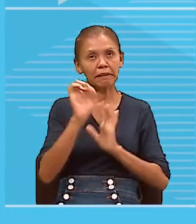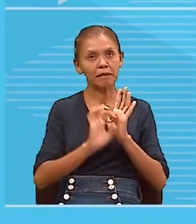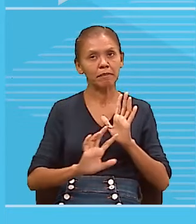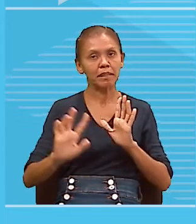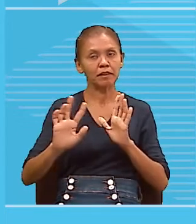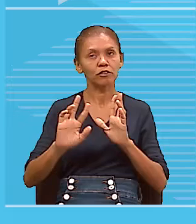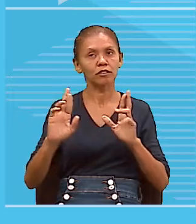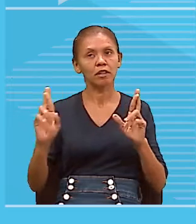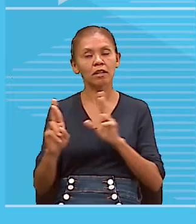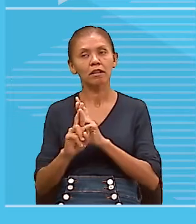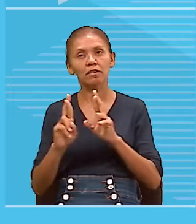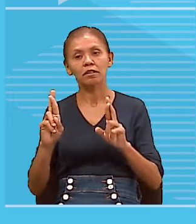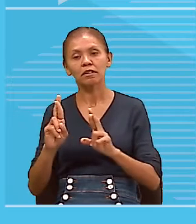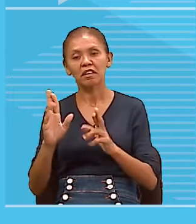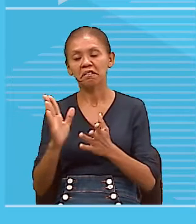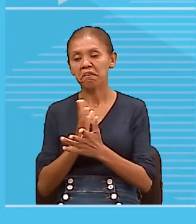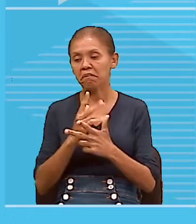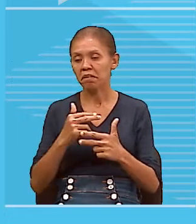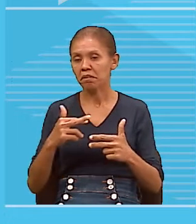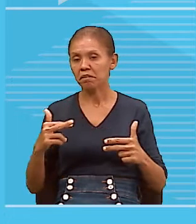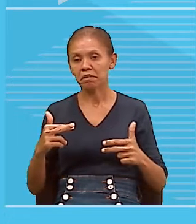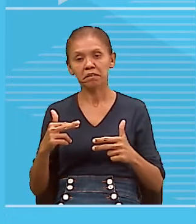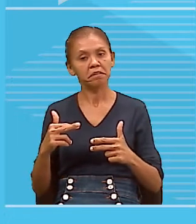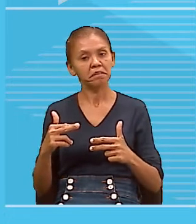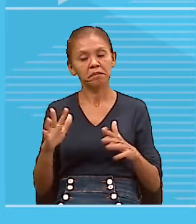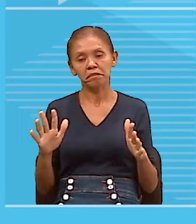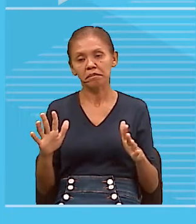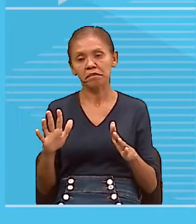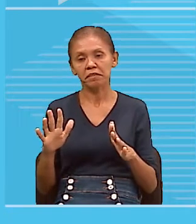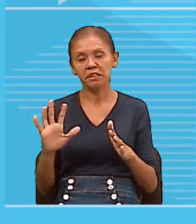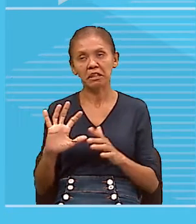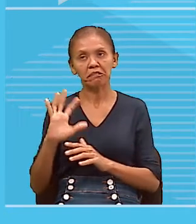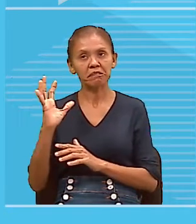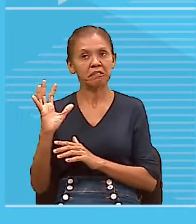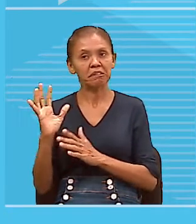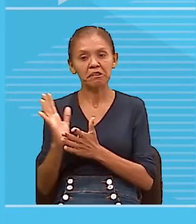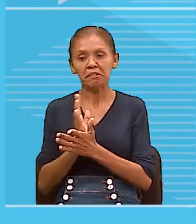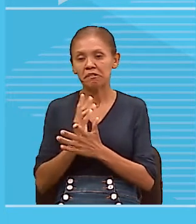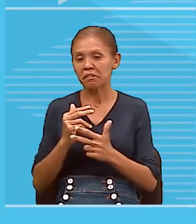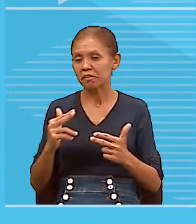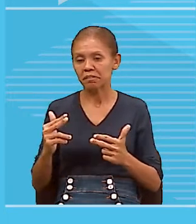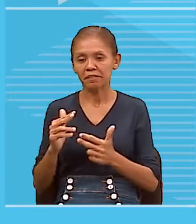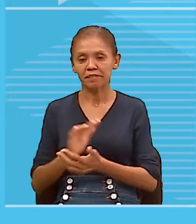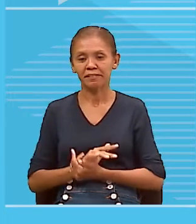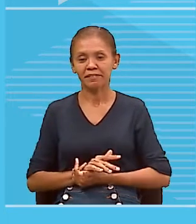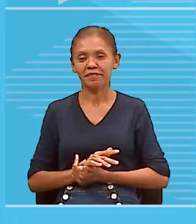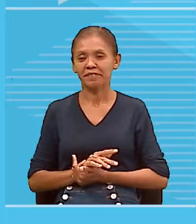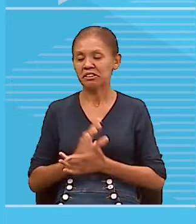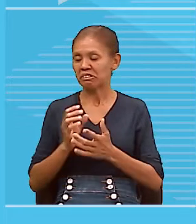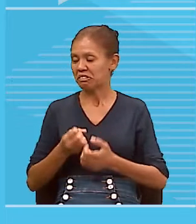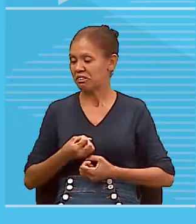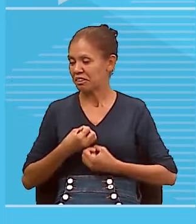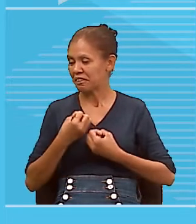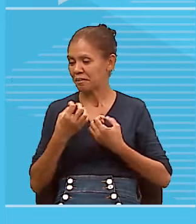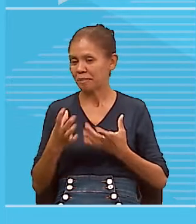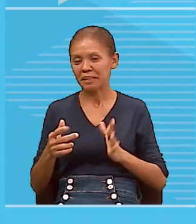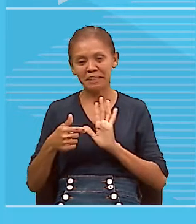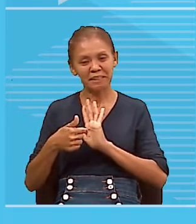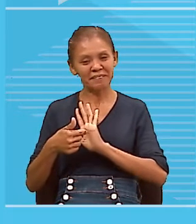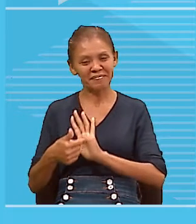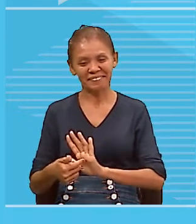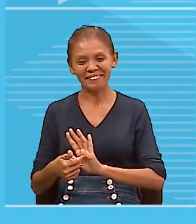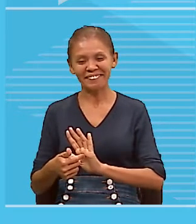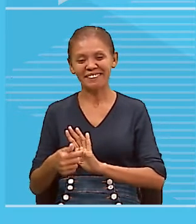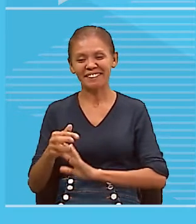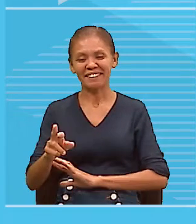refere a tal coisa e acontece isso e aquilo sem medo de ser feliz vamos embora tacar fogo